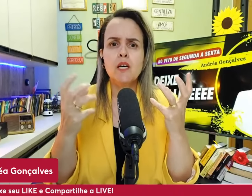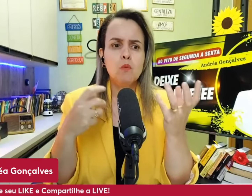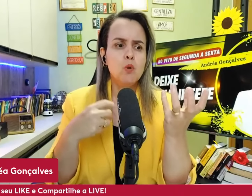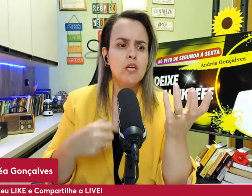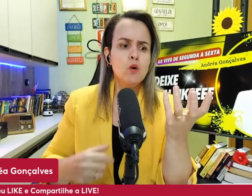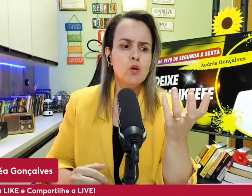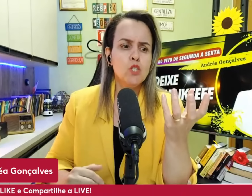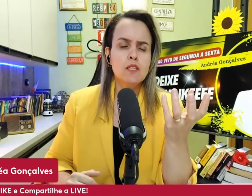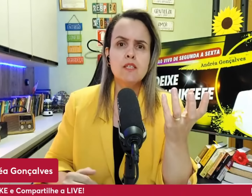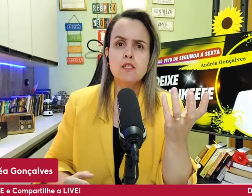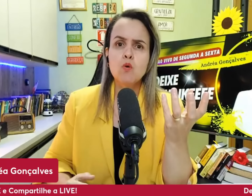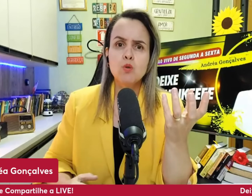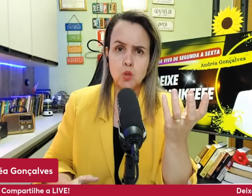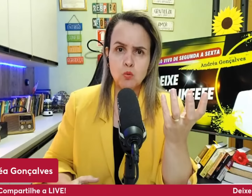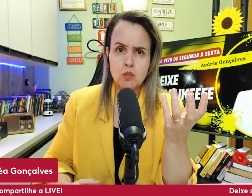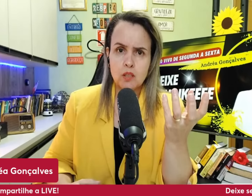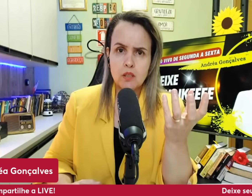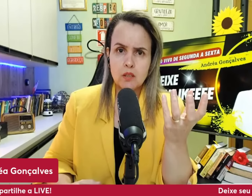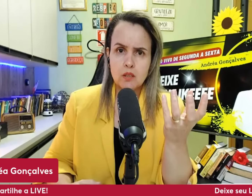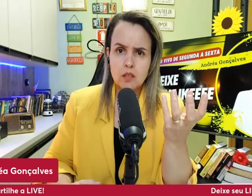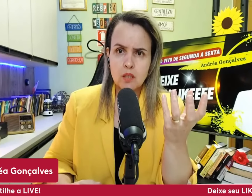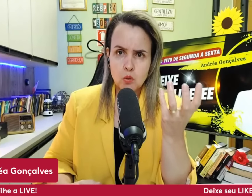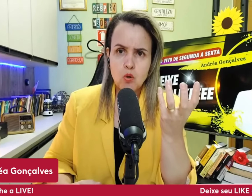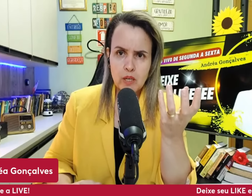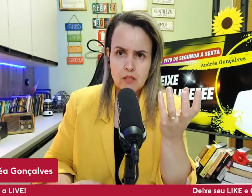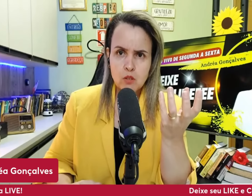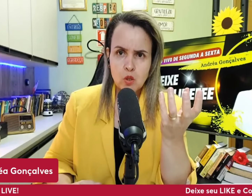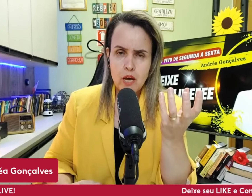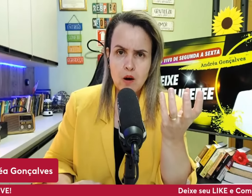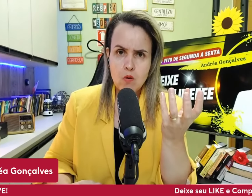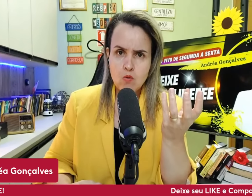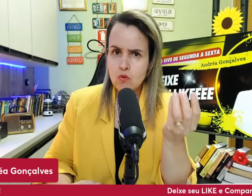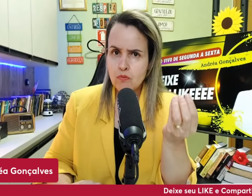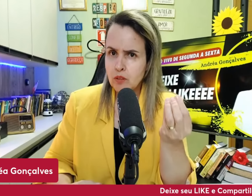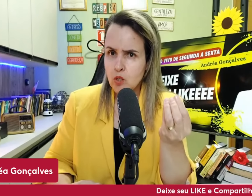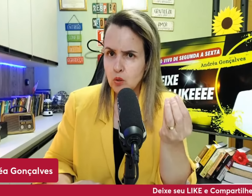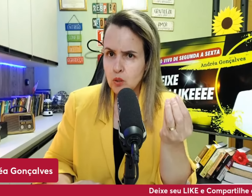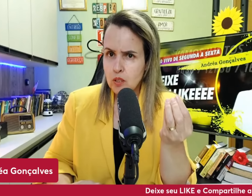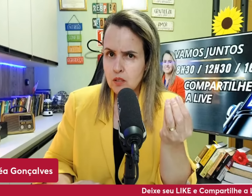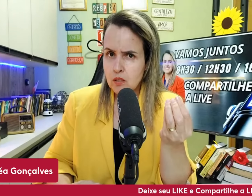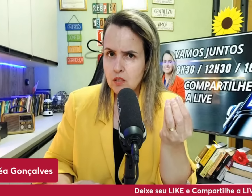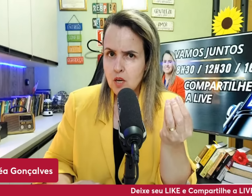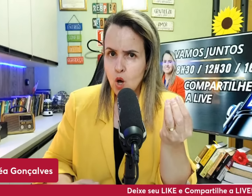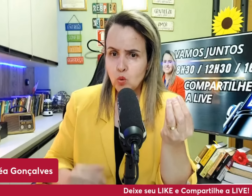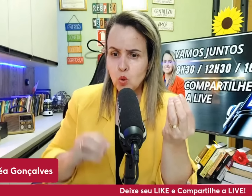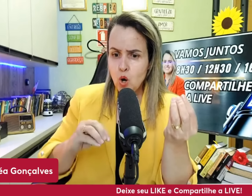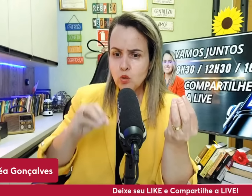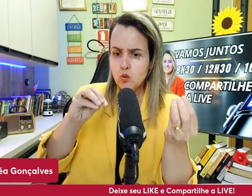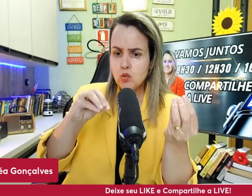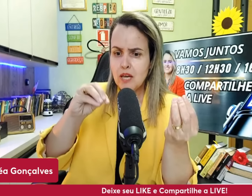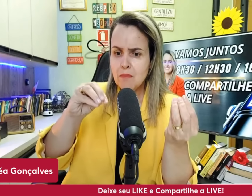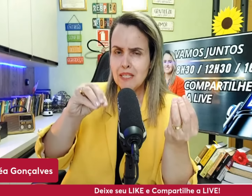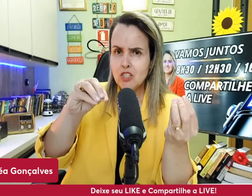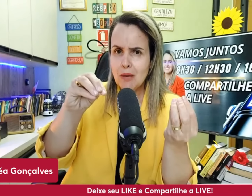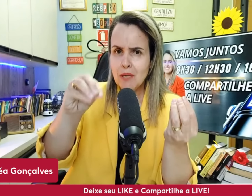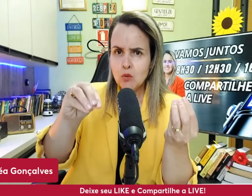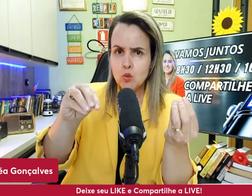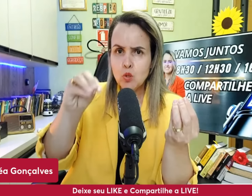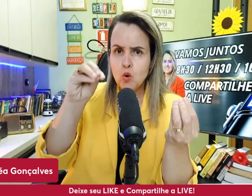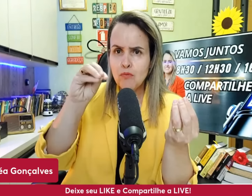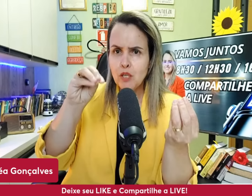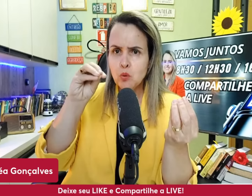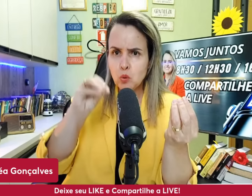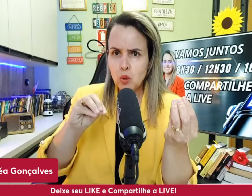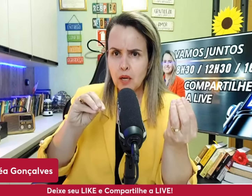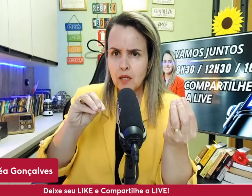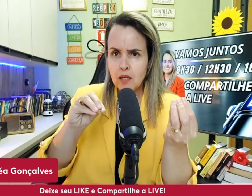André porque hoje na sessão conjunta do congresso nacional o governo ganhou todas todos os remanejamentos